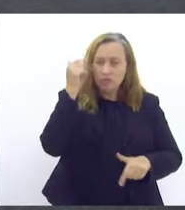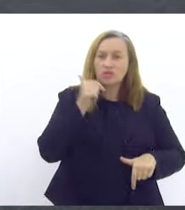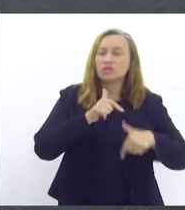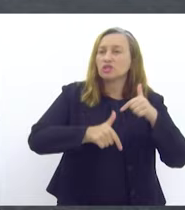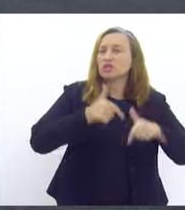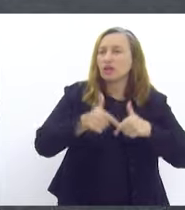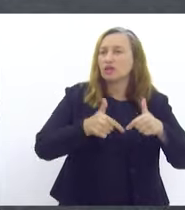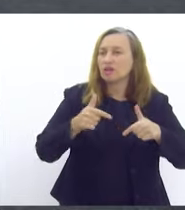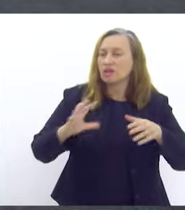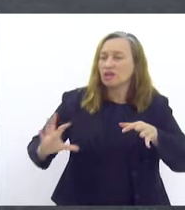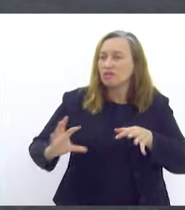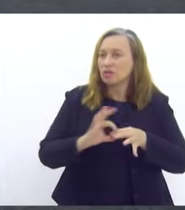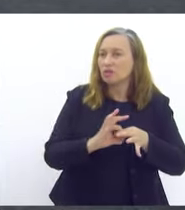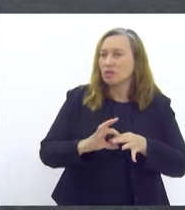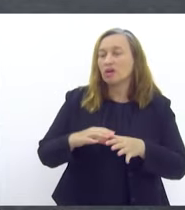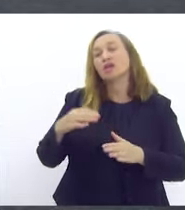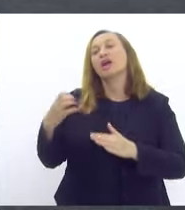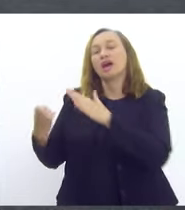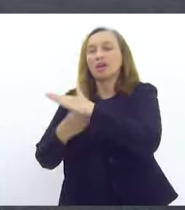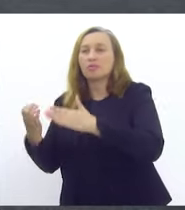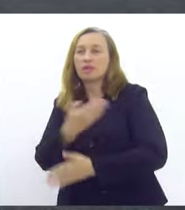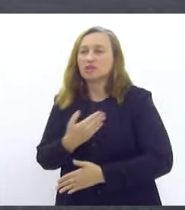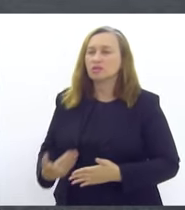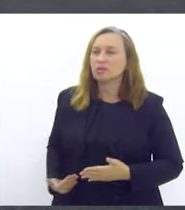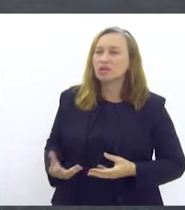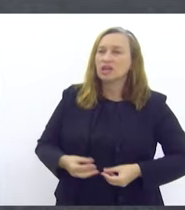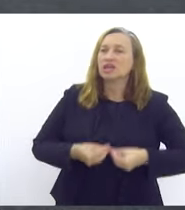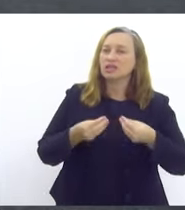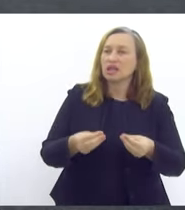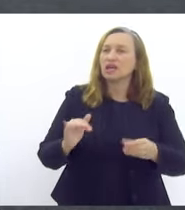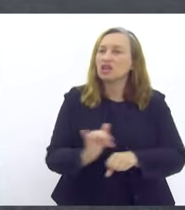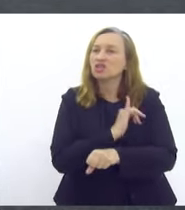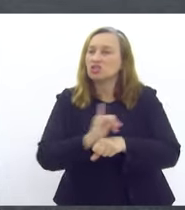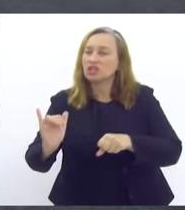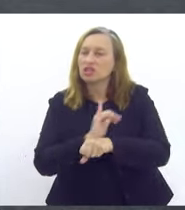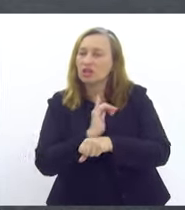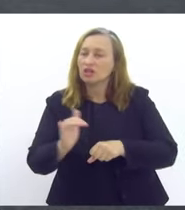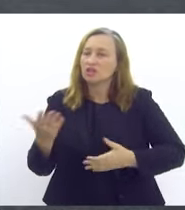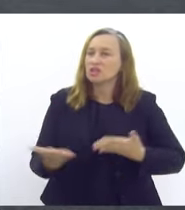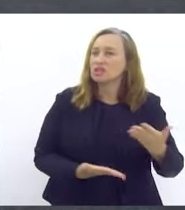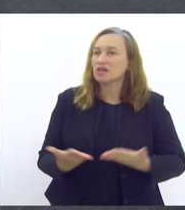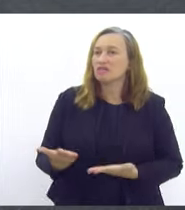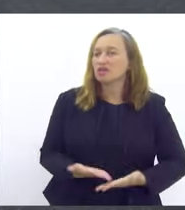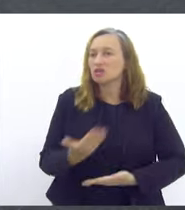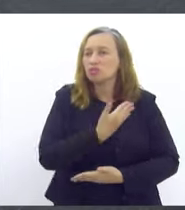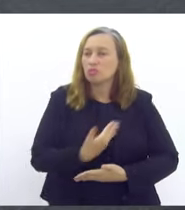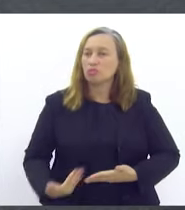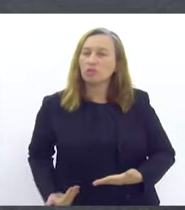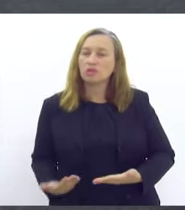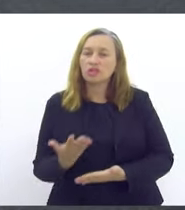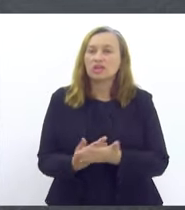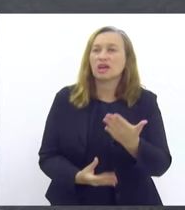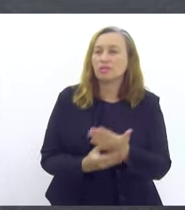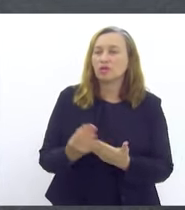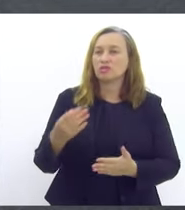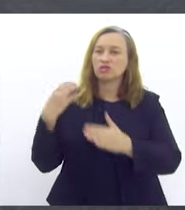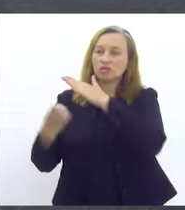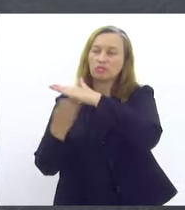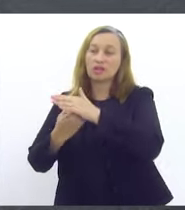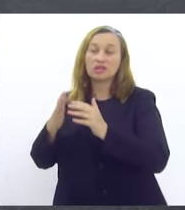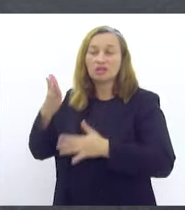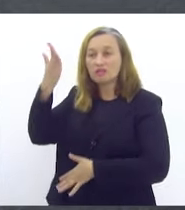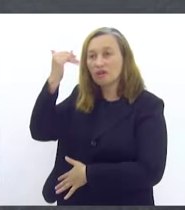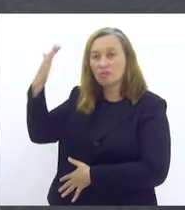empresa pública e entrega algo estratégico para nós, que são os serviços públicos, na mão de grandes conglomerados multinacionais.